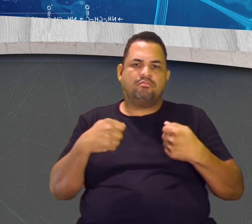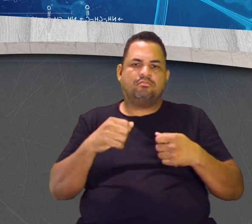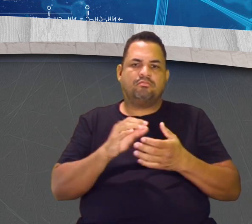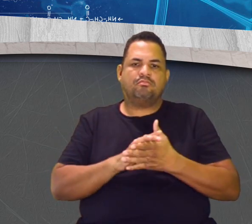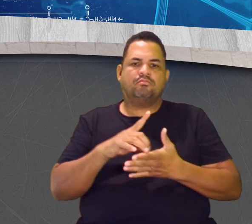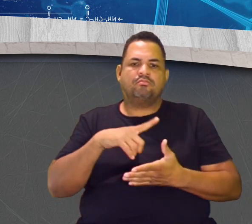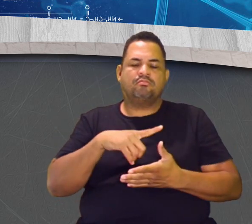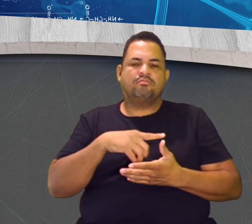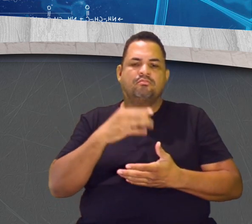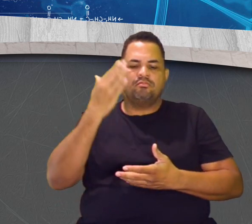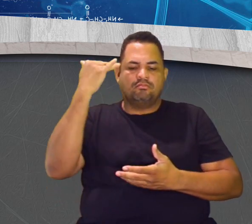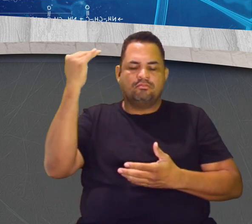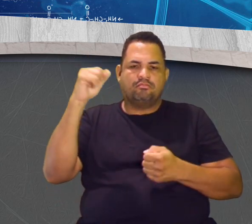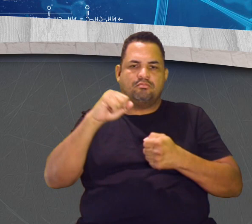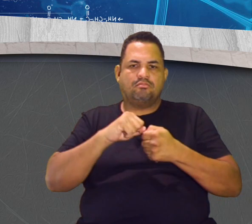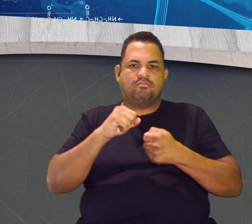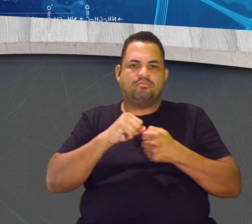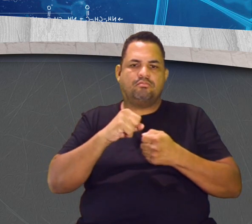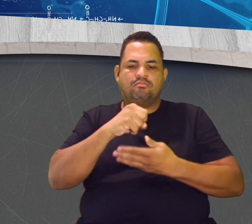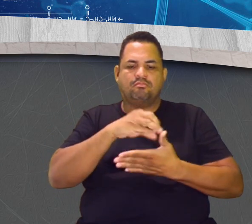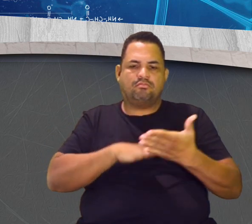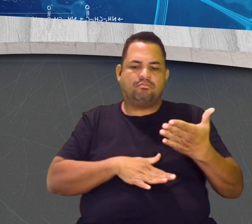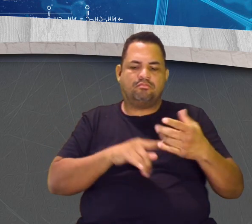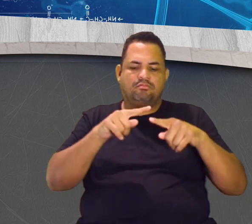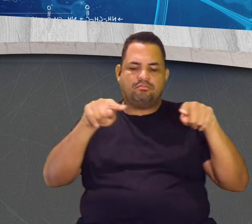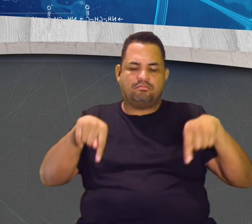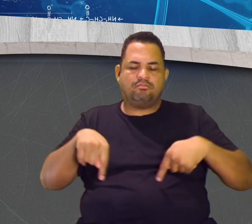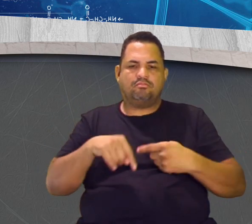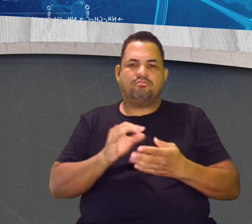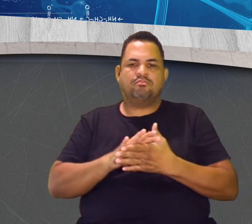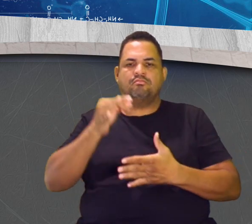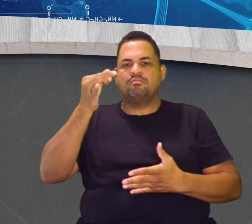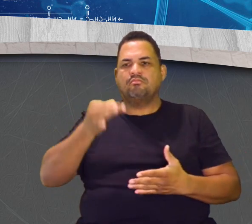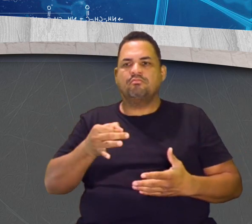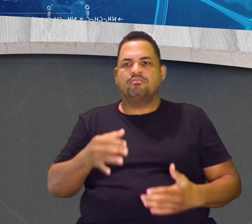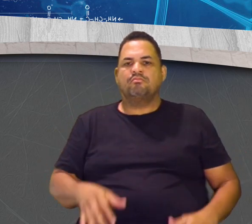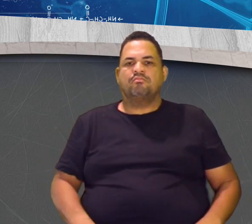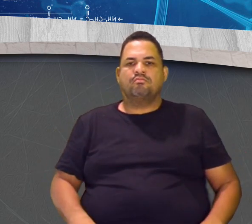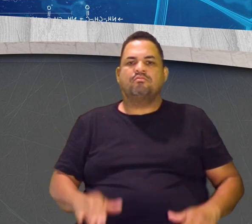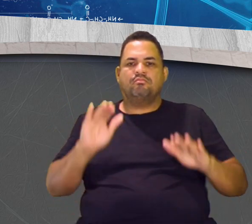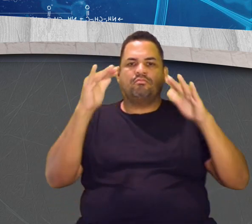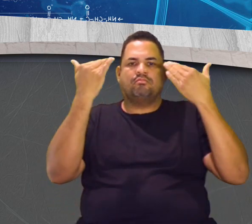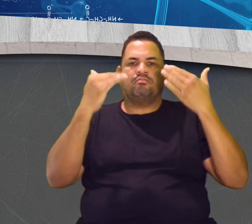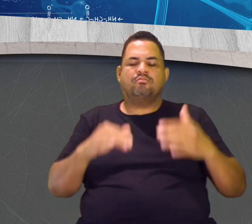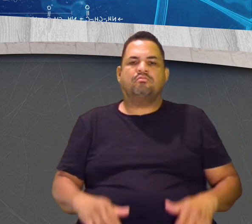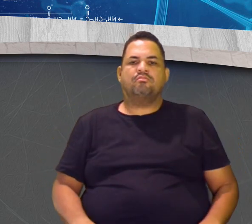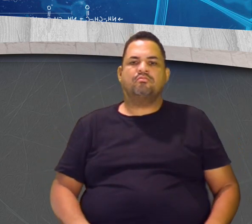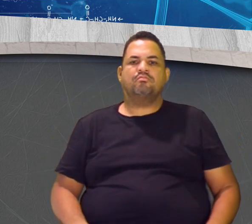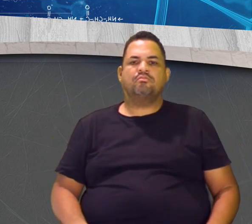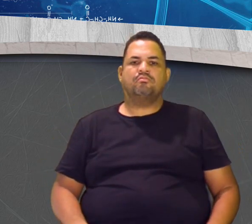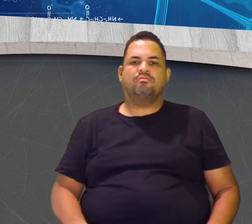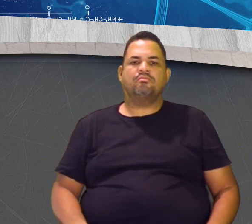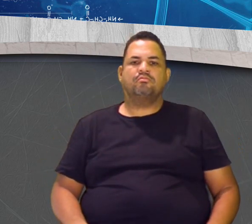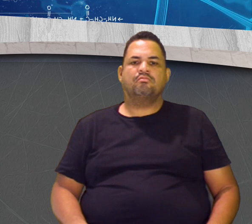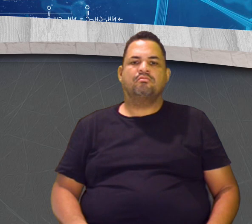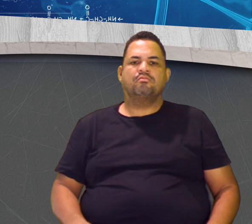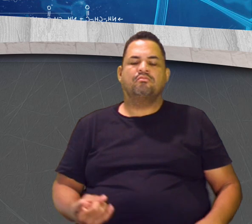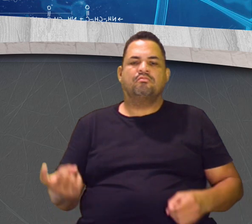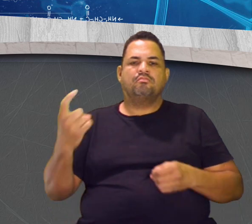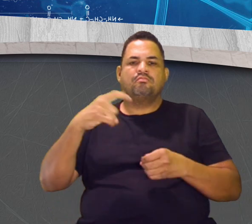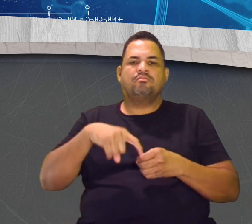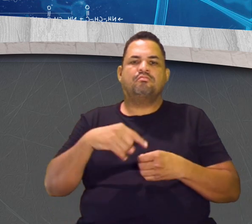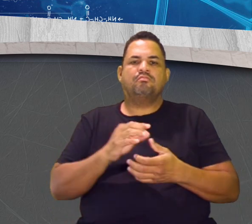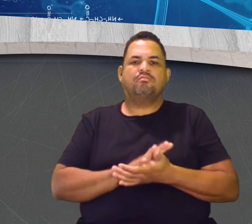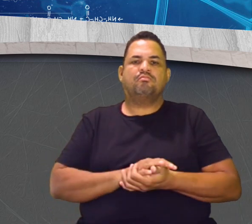possa ter sucesso na sua atividade de sala, tá certo? Então fica ligado aí e voltaremos